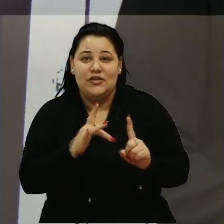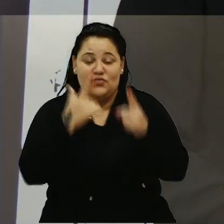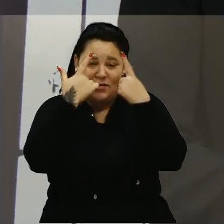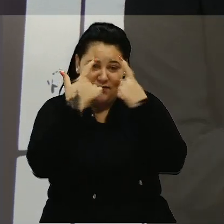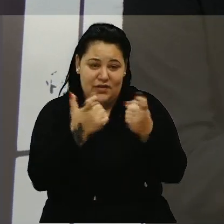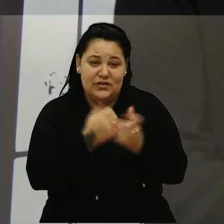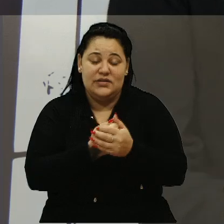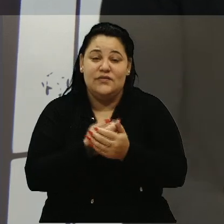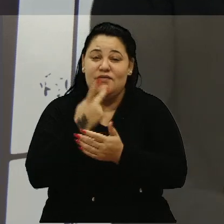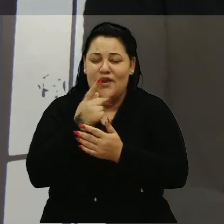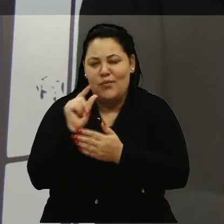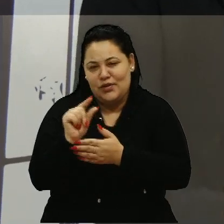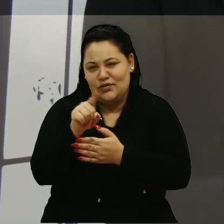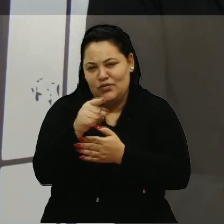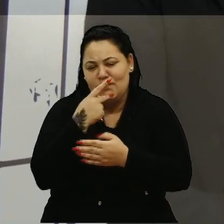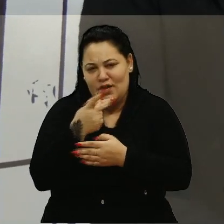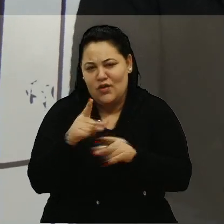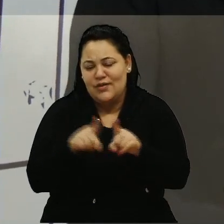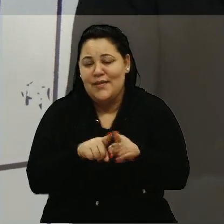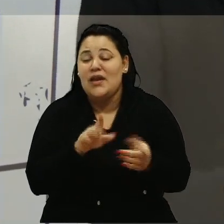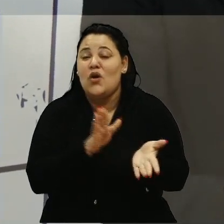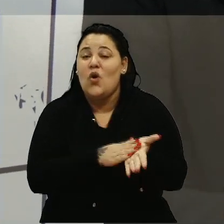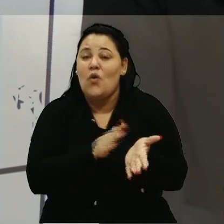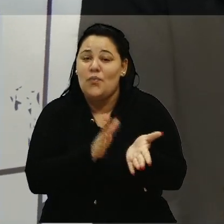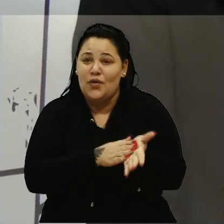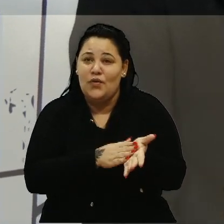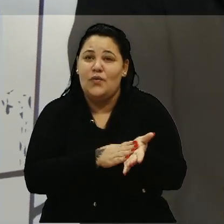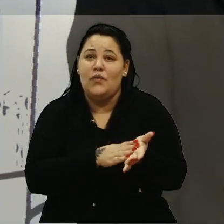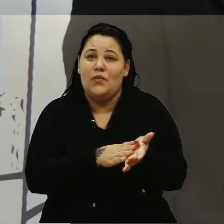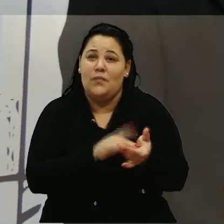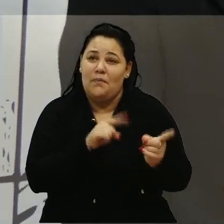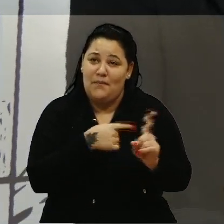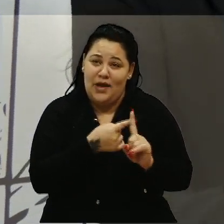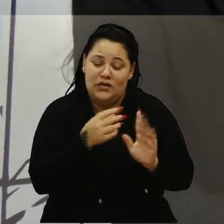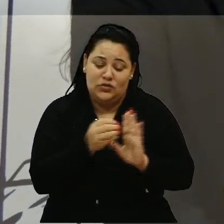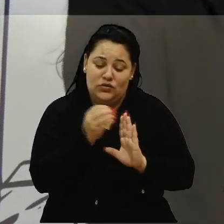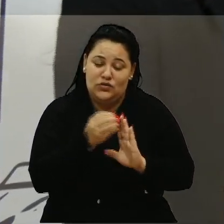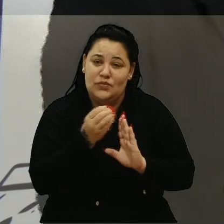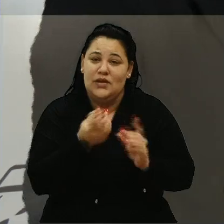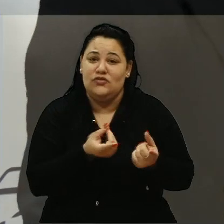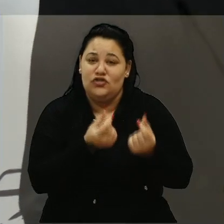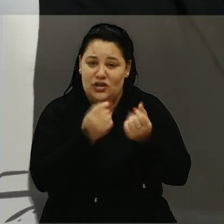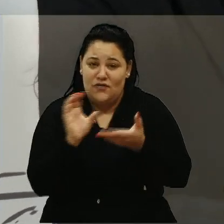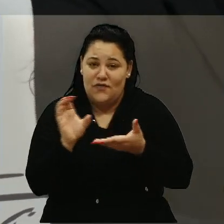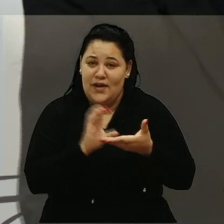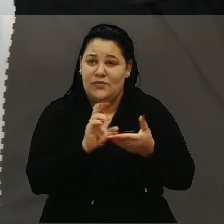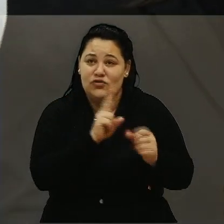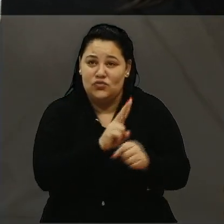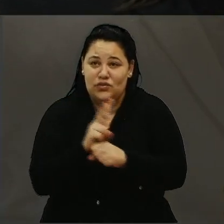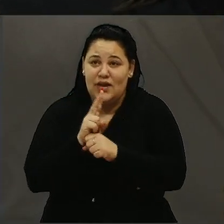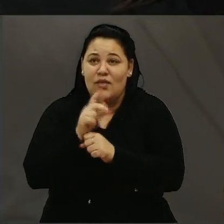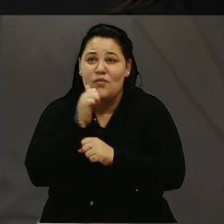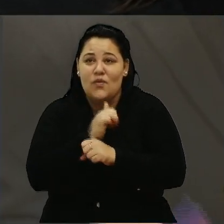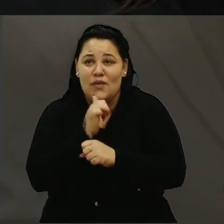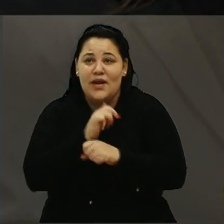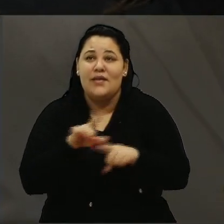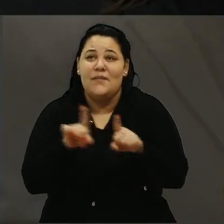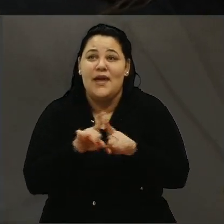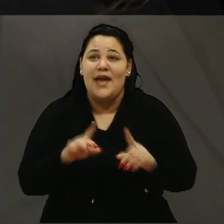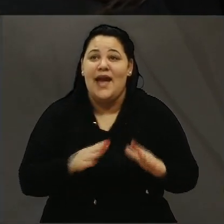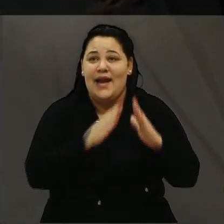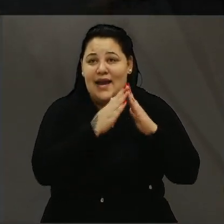falar um pouquinho, a senhora, inclusive, cobrou, né, mais orçamento para políticas públicas de proteção à mulher, também a Casa da